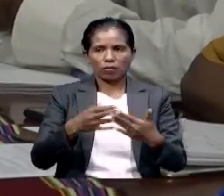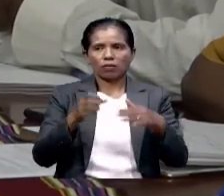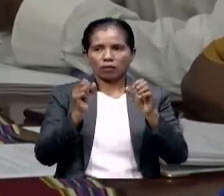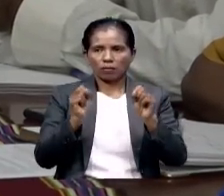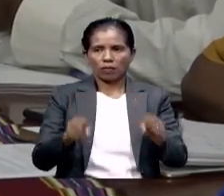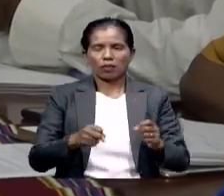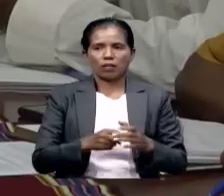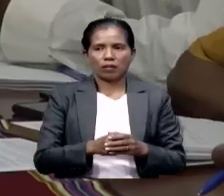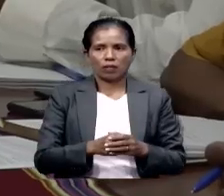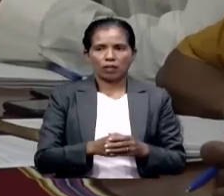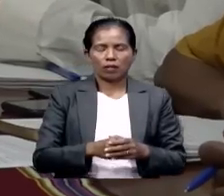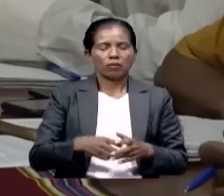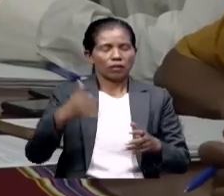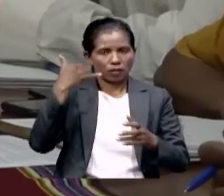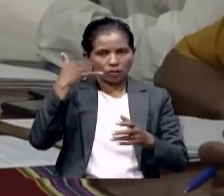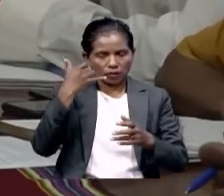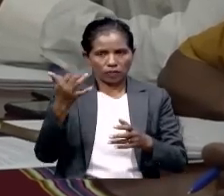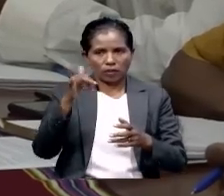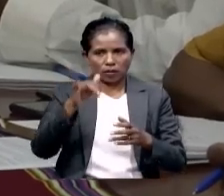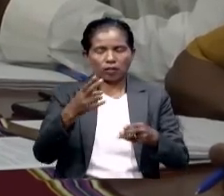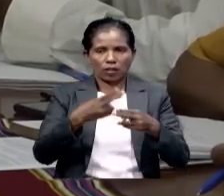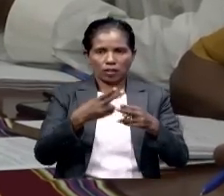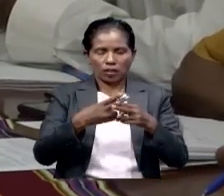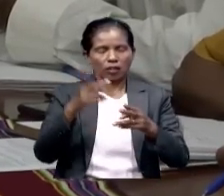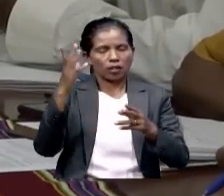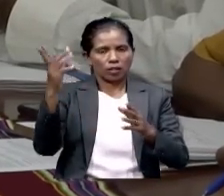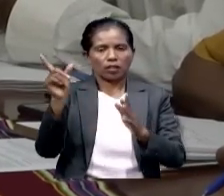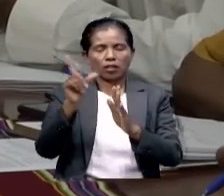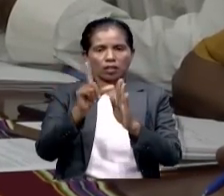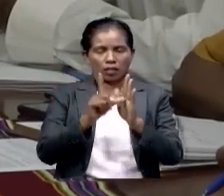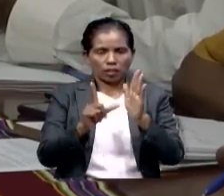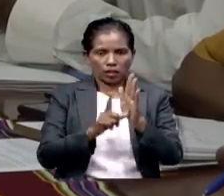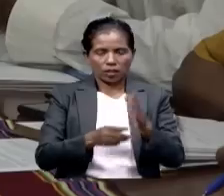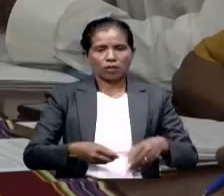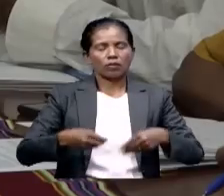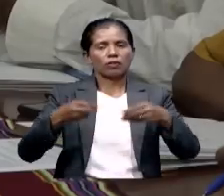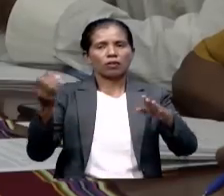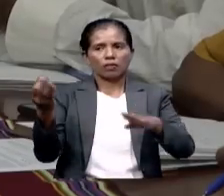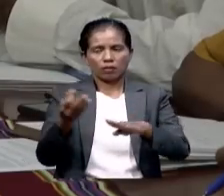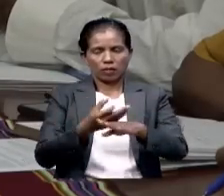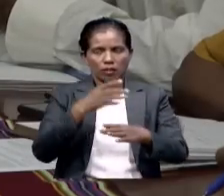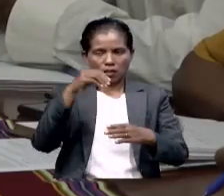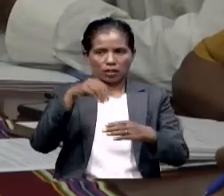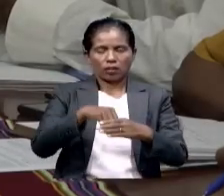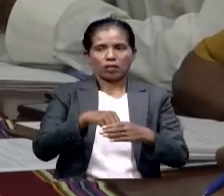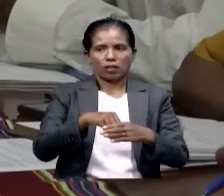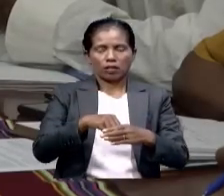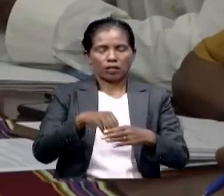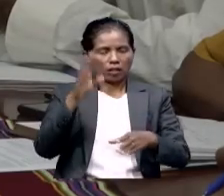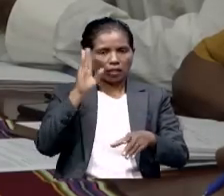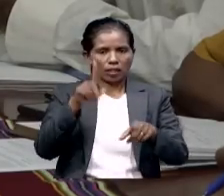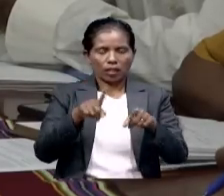halo kontaktu basira, nebe makanara ni halista bele submete dokumentus. Incluimos ale nebe